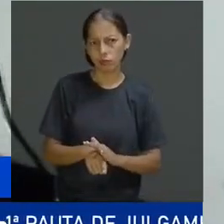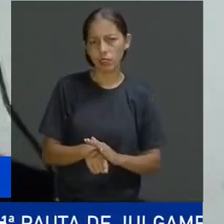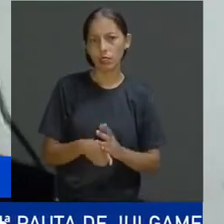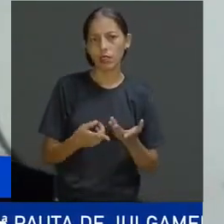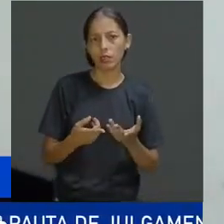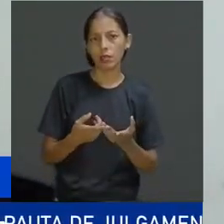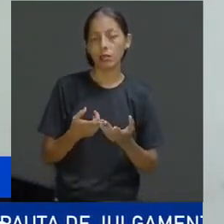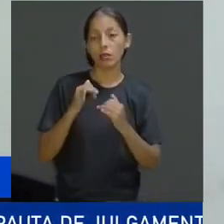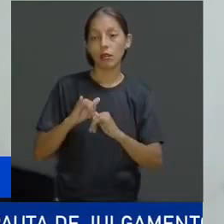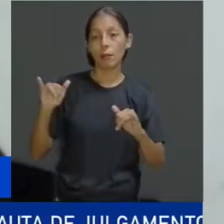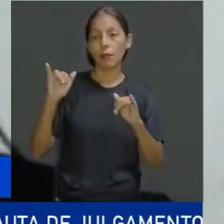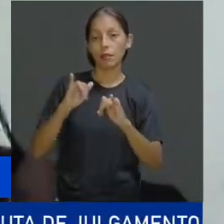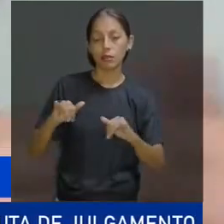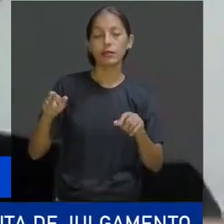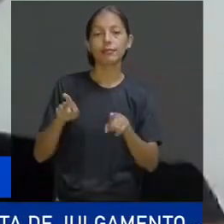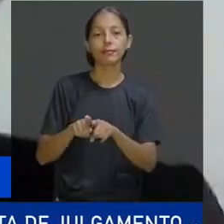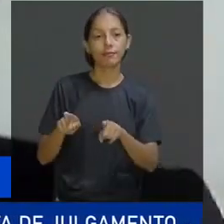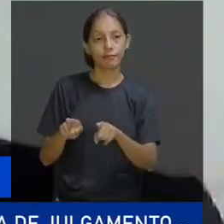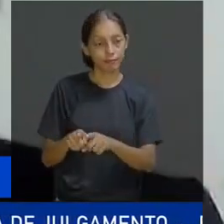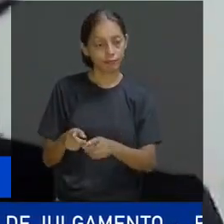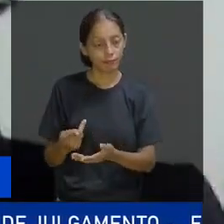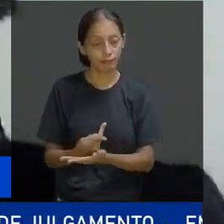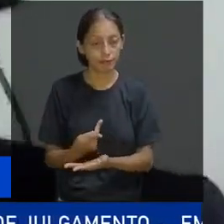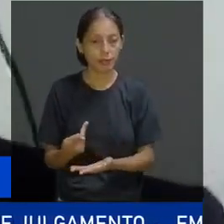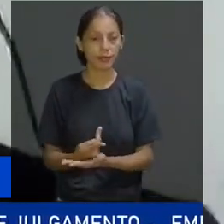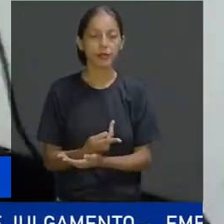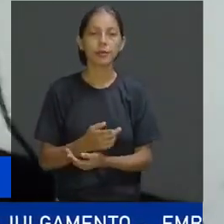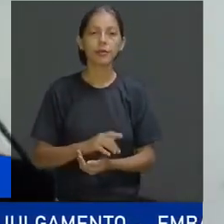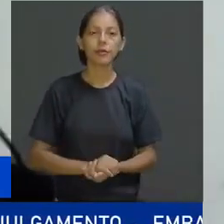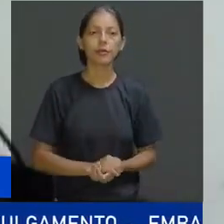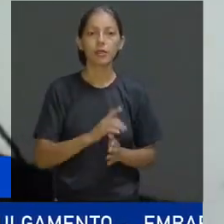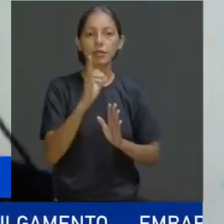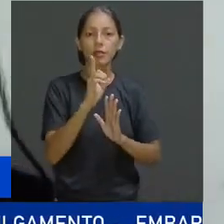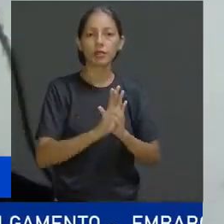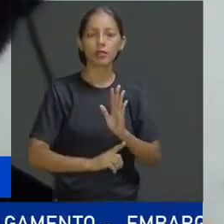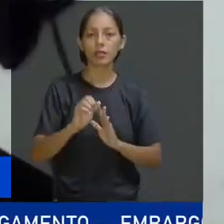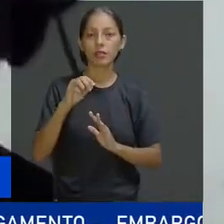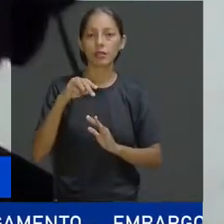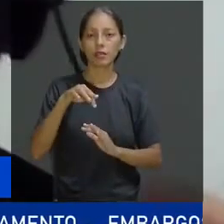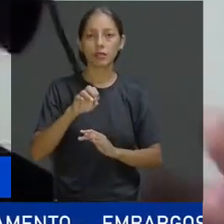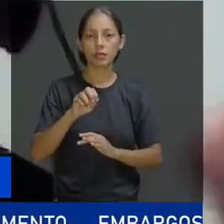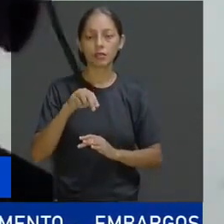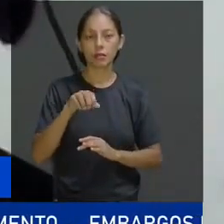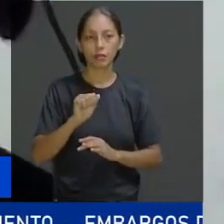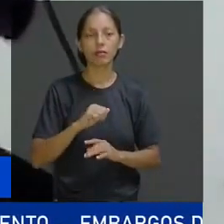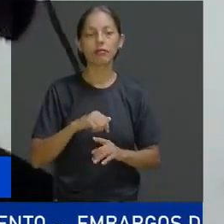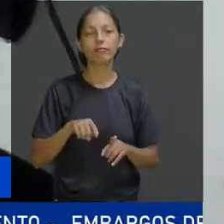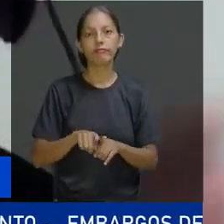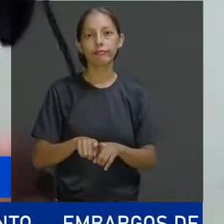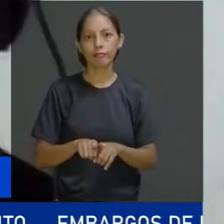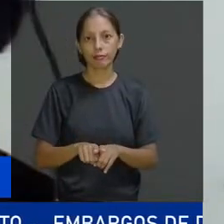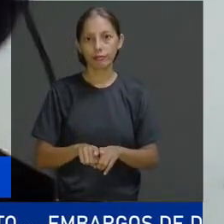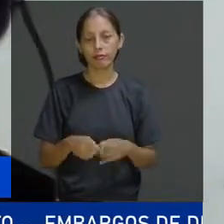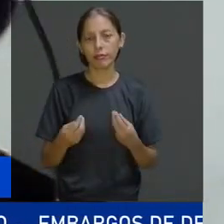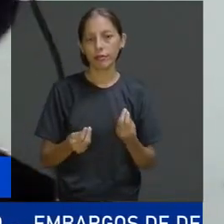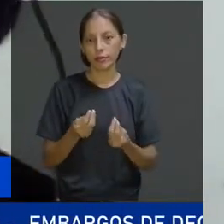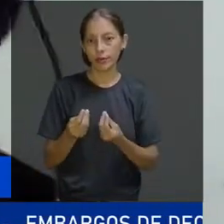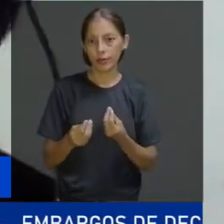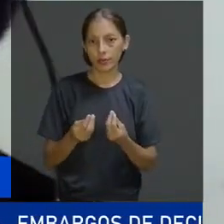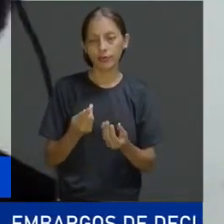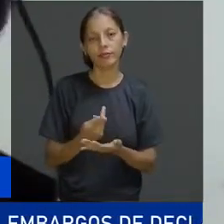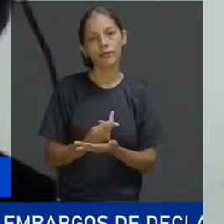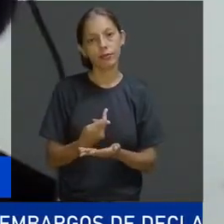distribuição do direito de antena. O do direito de antena foi plenamente superado. Com relação as verbas oriundas do